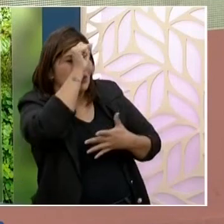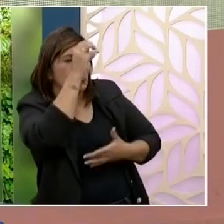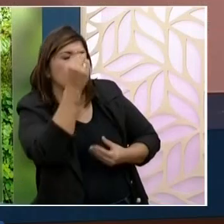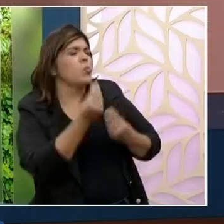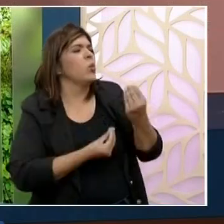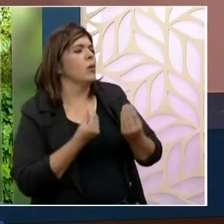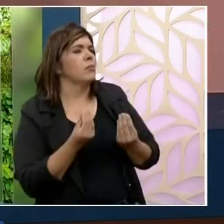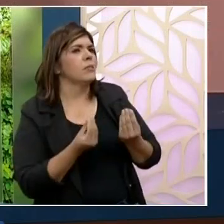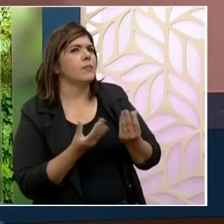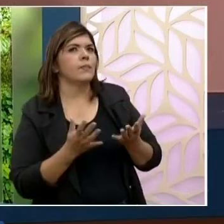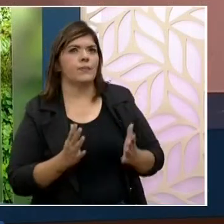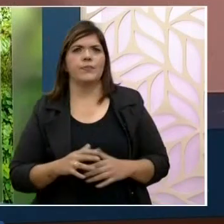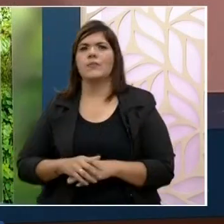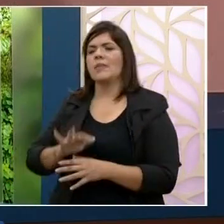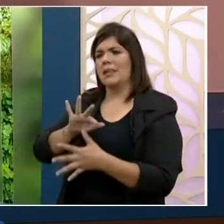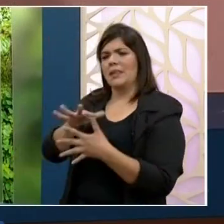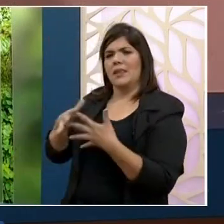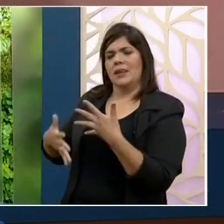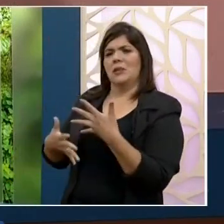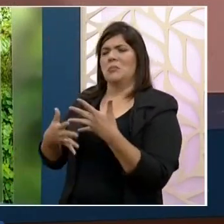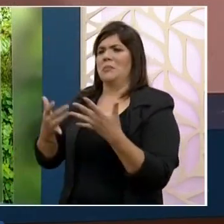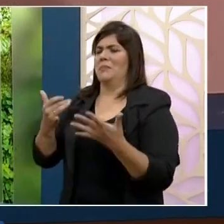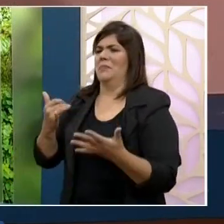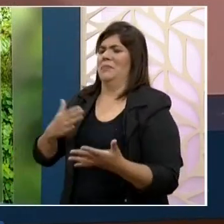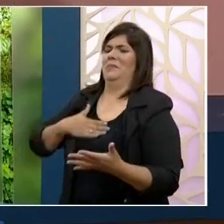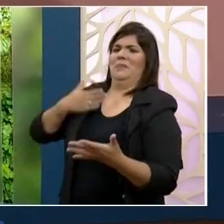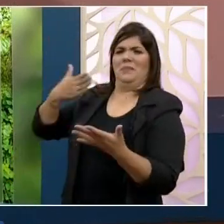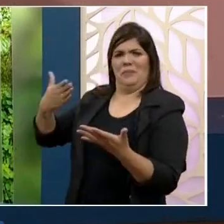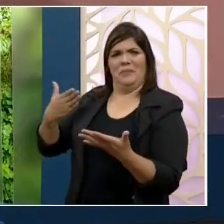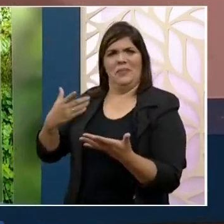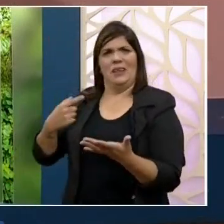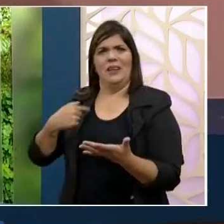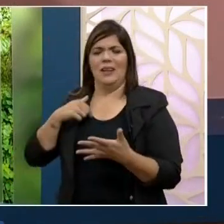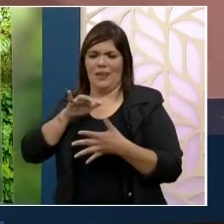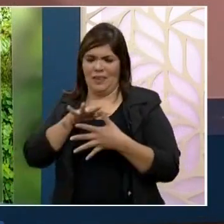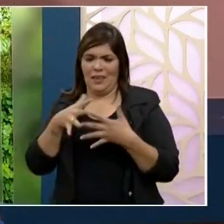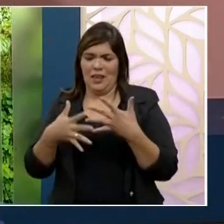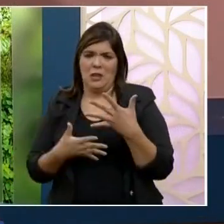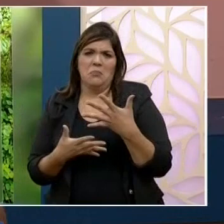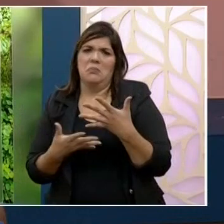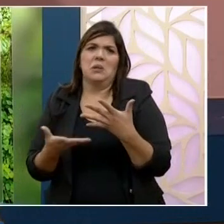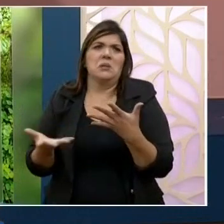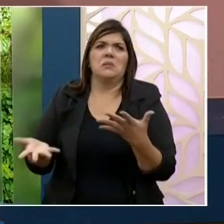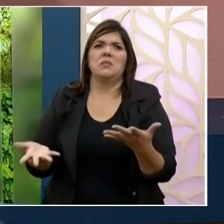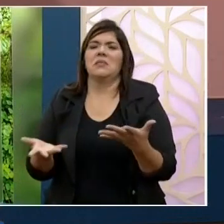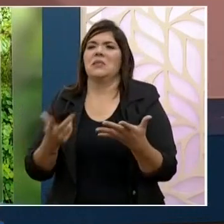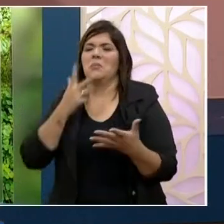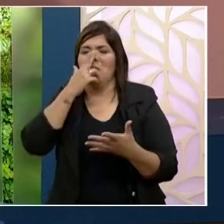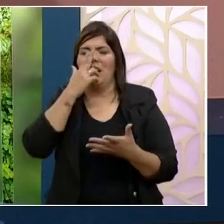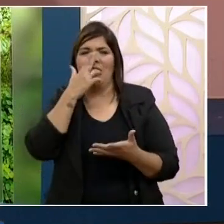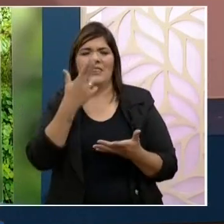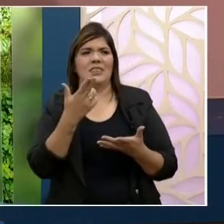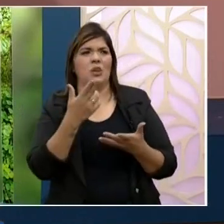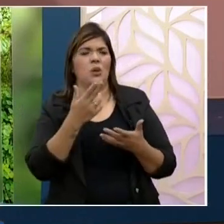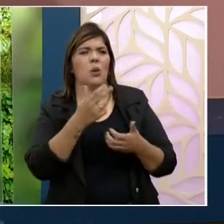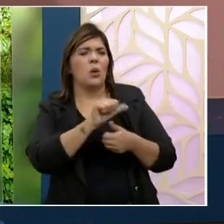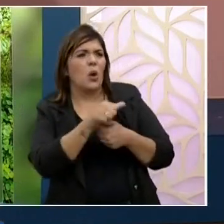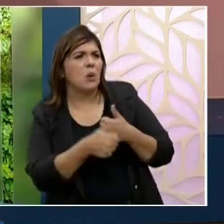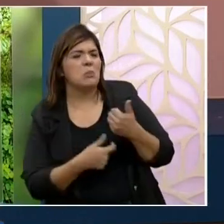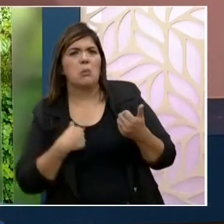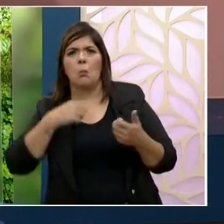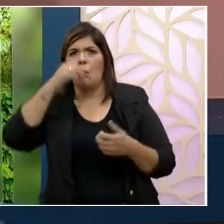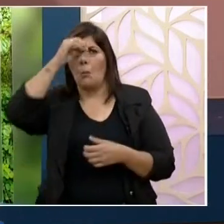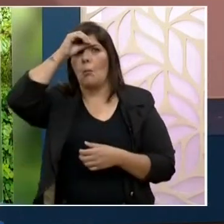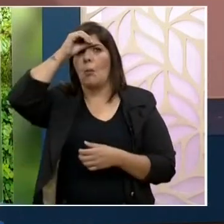Ah, eu aprendi a Libras de uma forma muito inusitada. Para mim, Libras era um signo, né? Eu não fazia ideia do que era